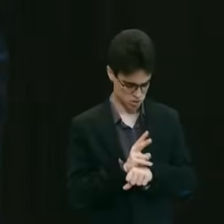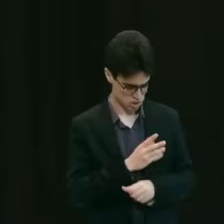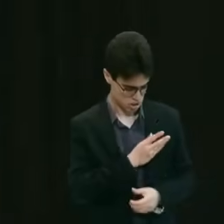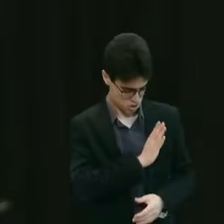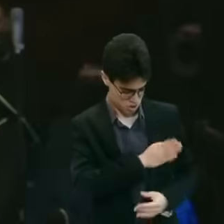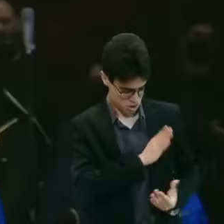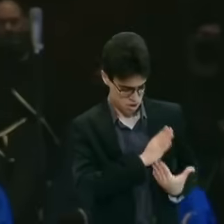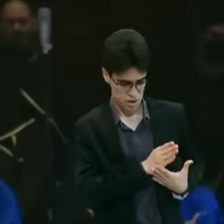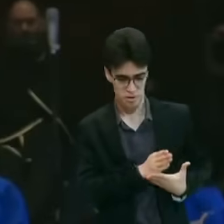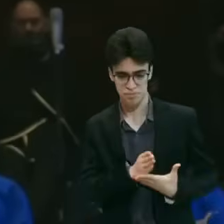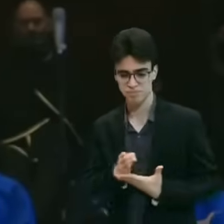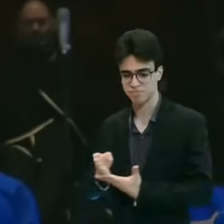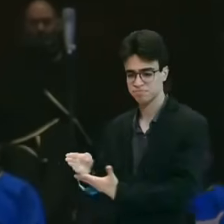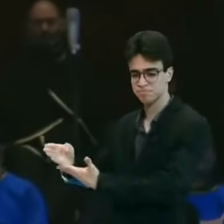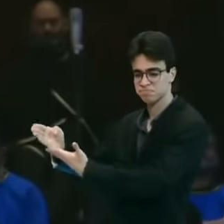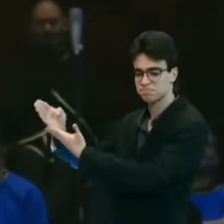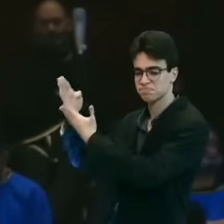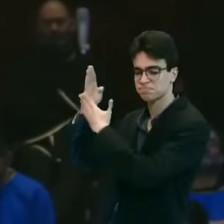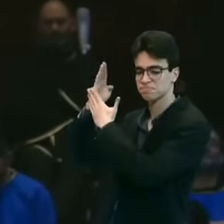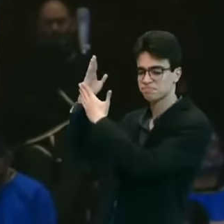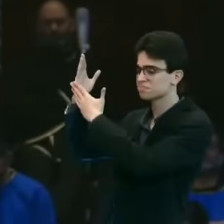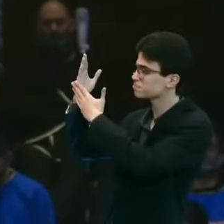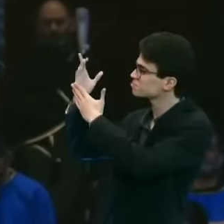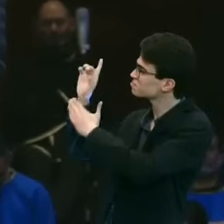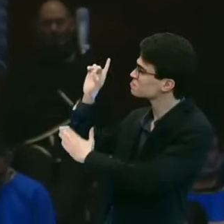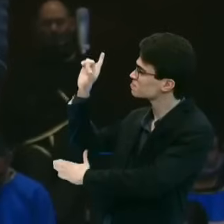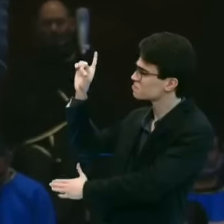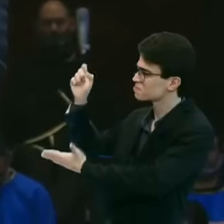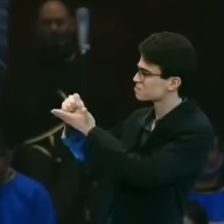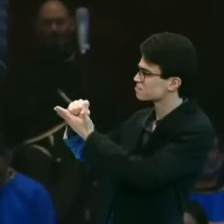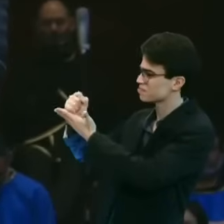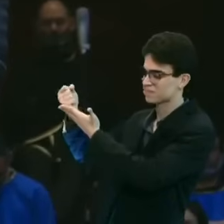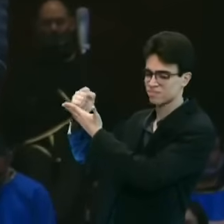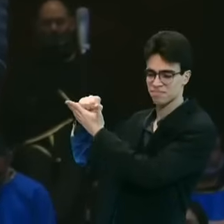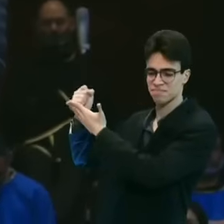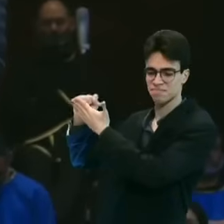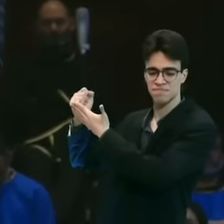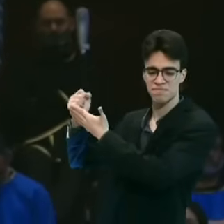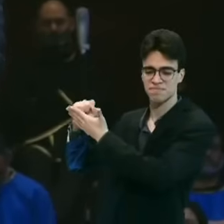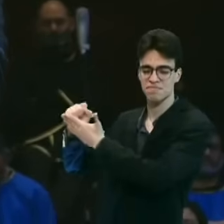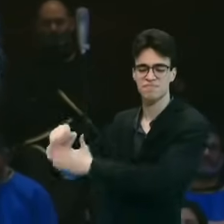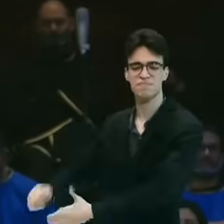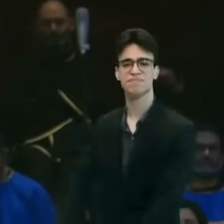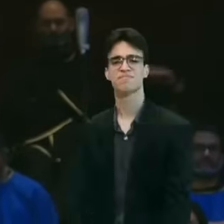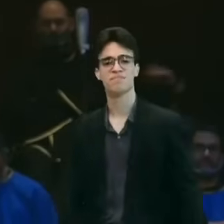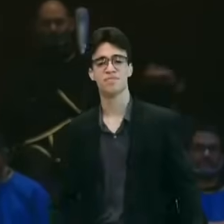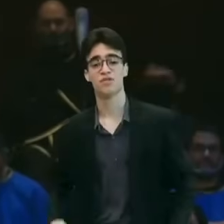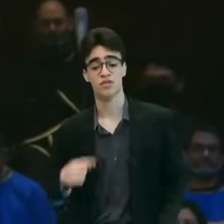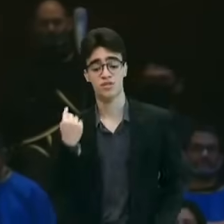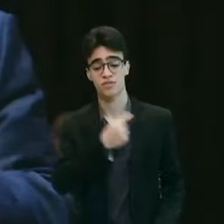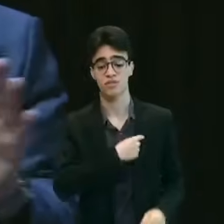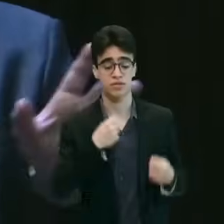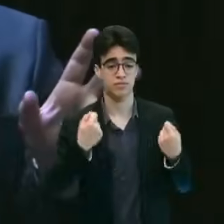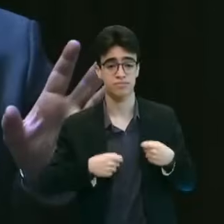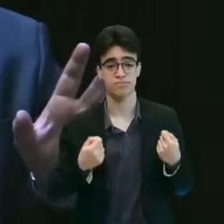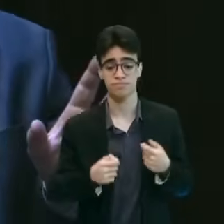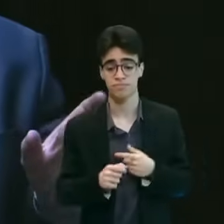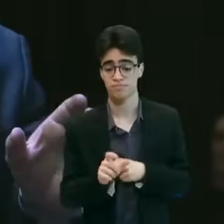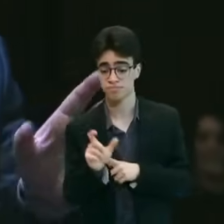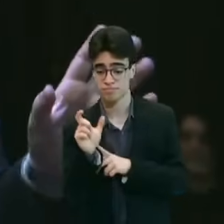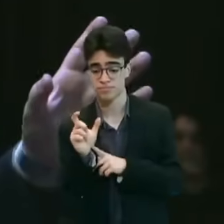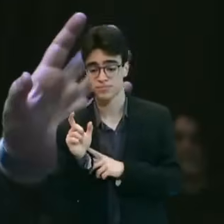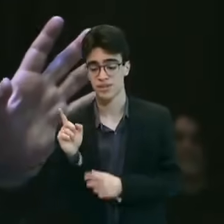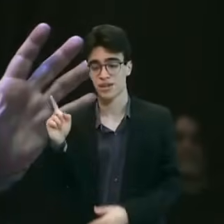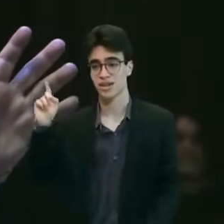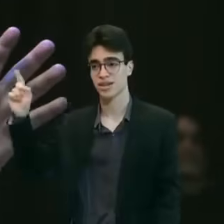Jesus, e Ele vai ser o Senhor da minha vida. E a gente vai ter que pegar o conceito do Homo Deus